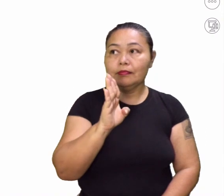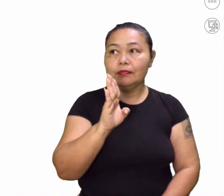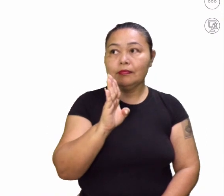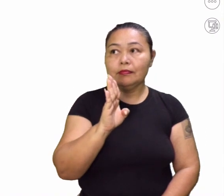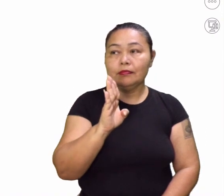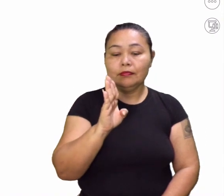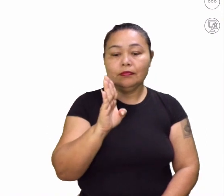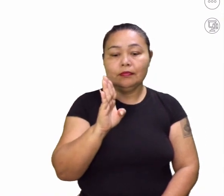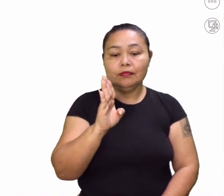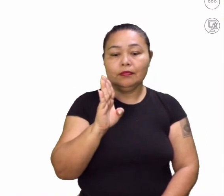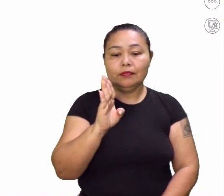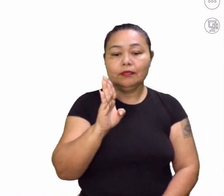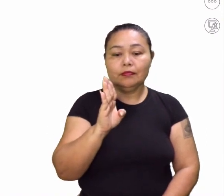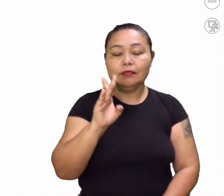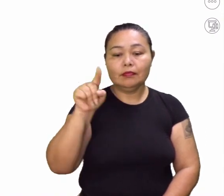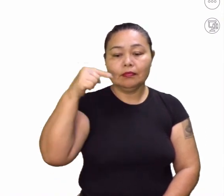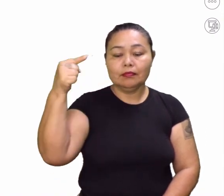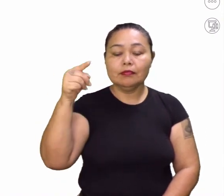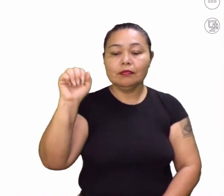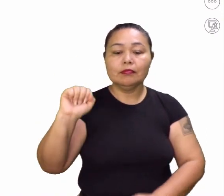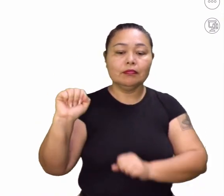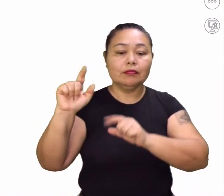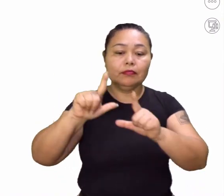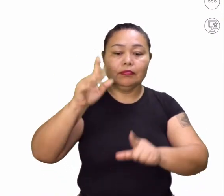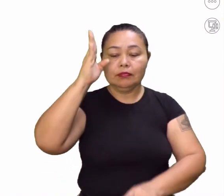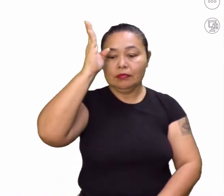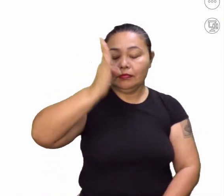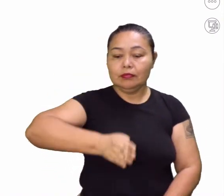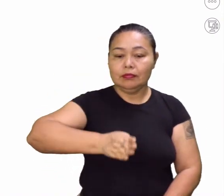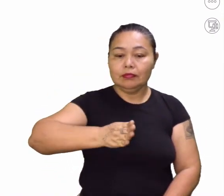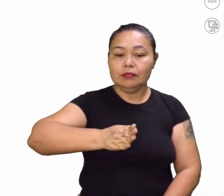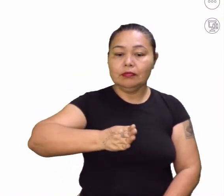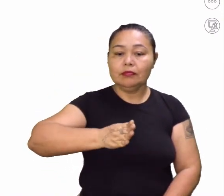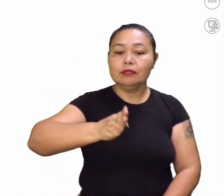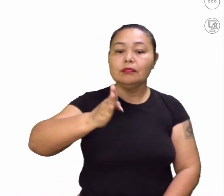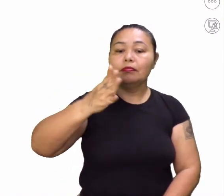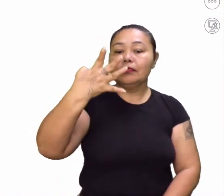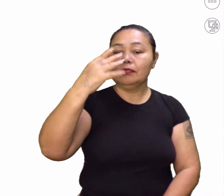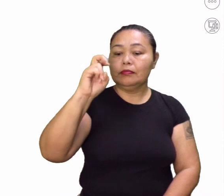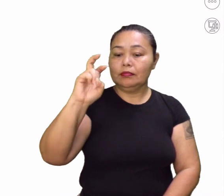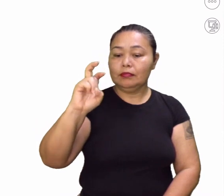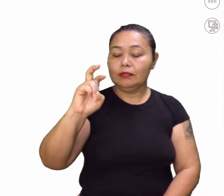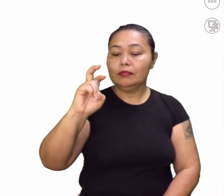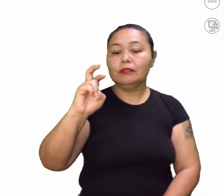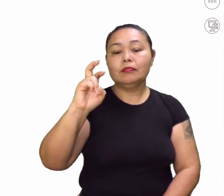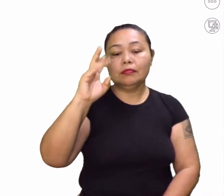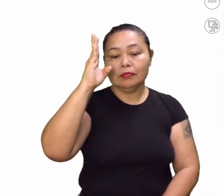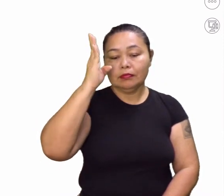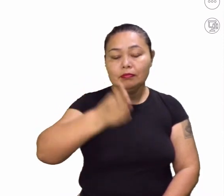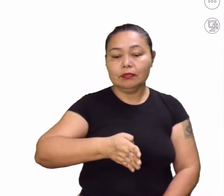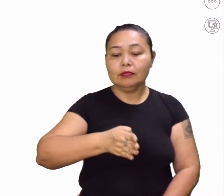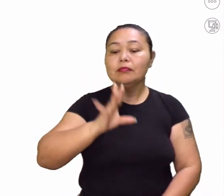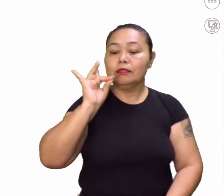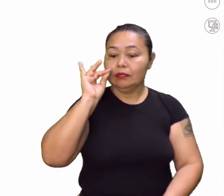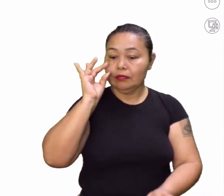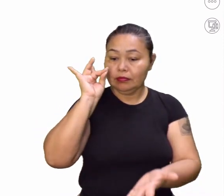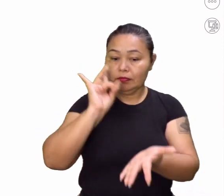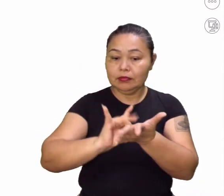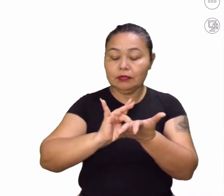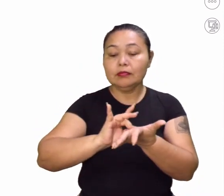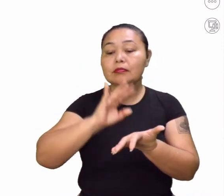essa representação aí no próximo slide. Está aqui, ó, no grau 45, que é o grau oficial do